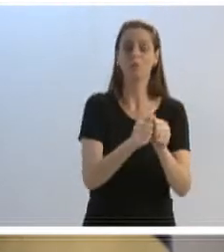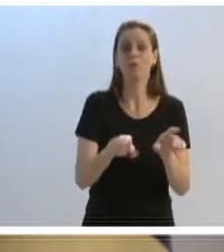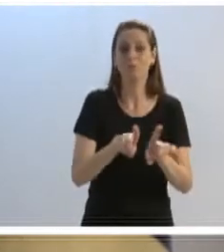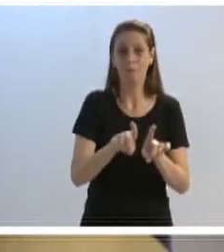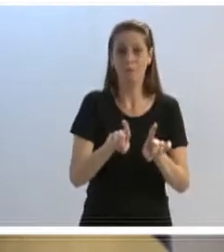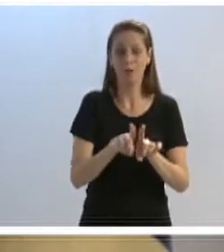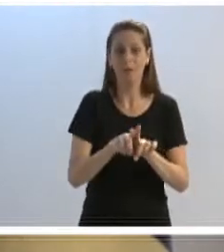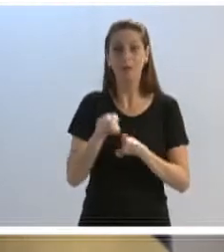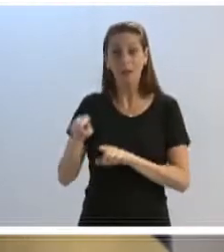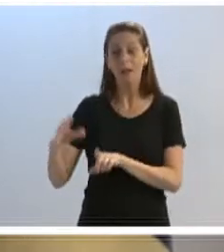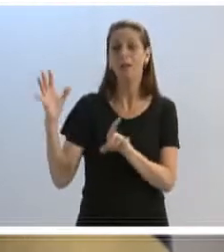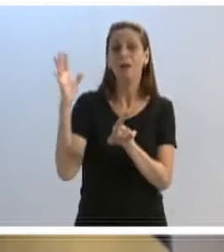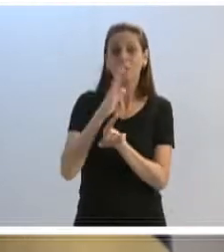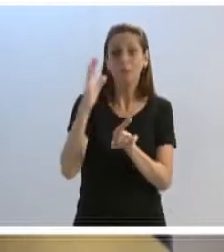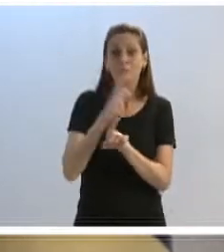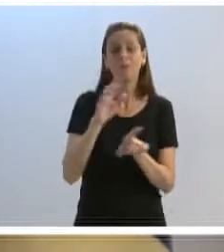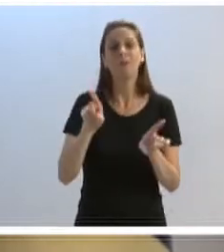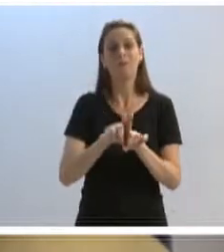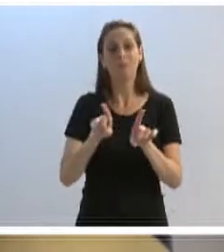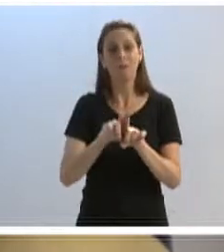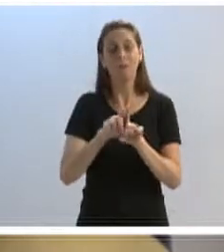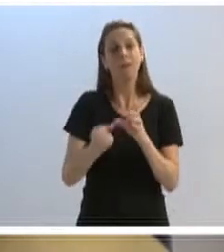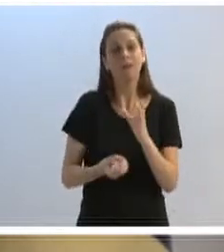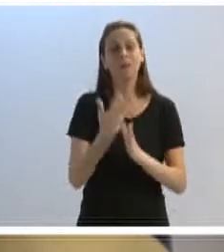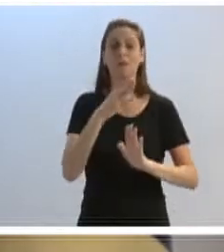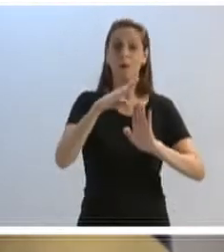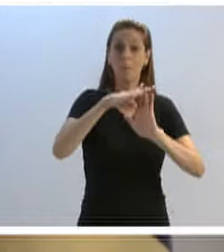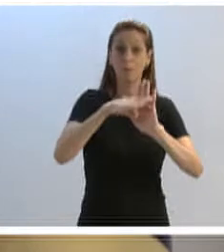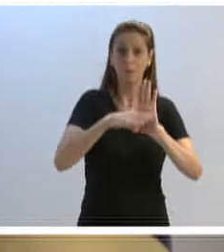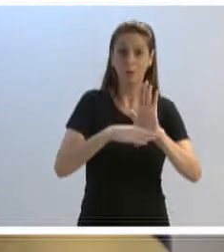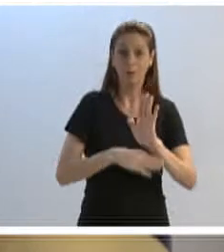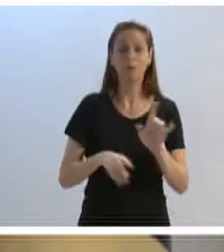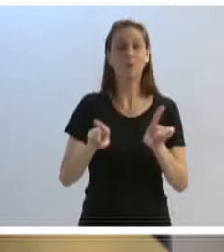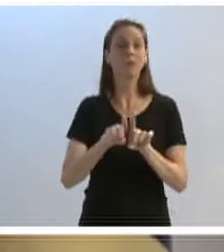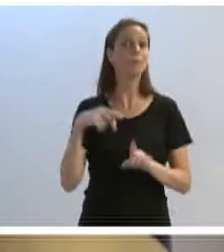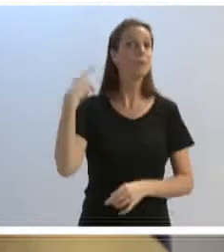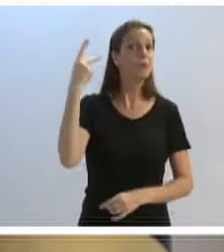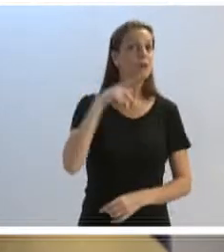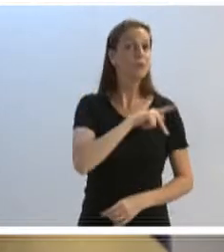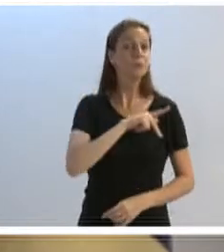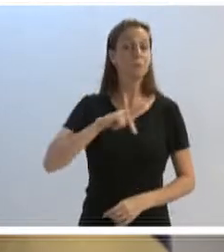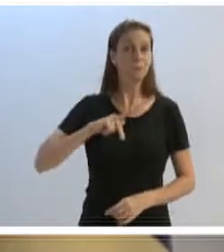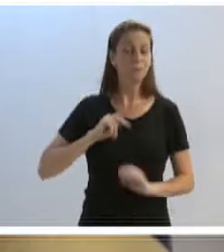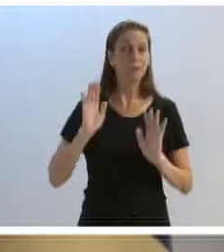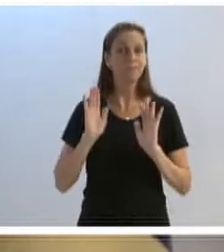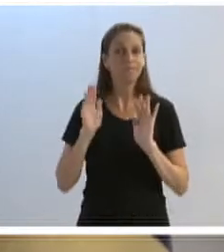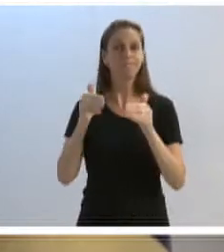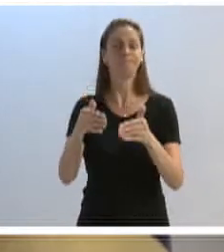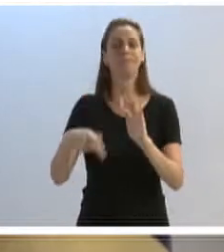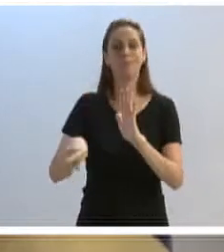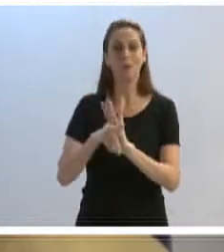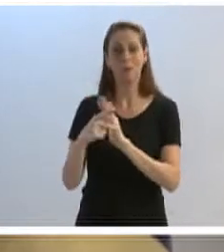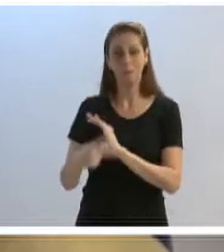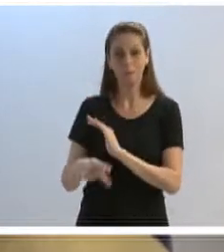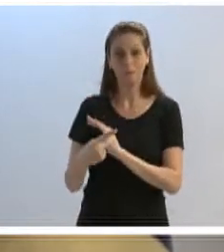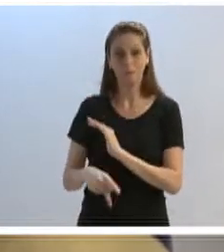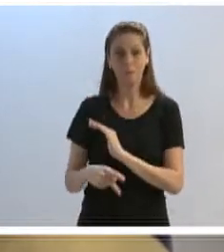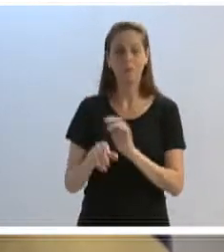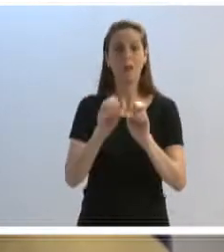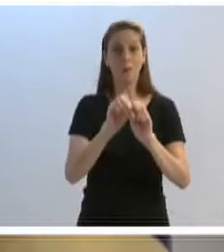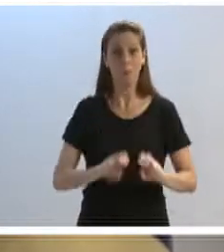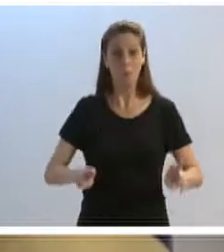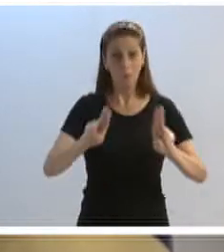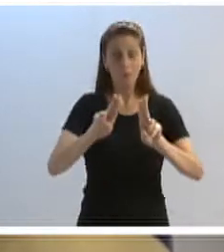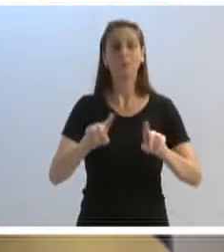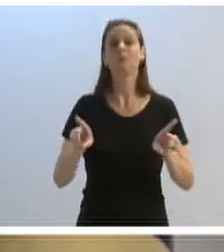sujeitos influenciem na implementação dos programas e políticas públicas destinados aos mesmos. As Nações